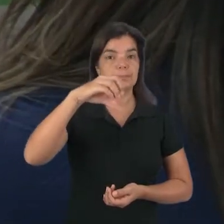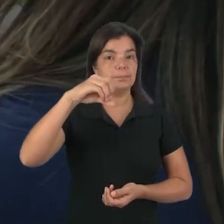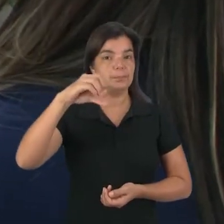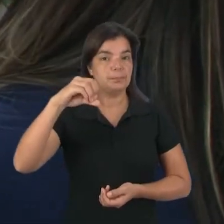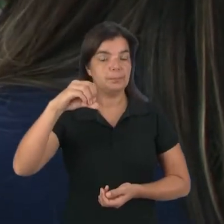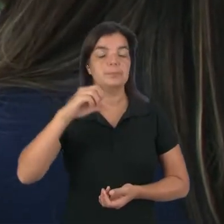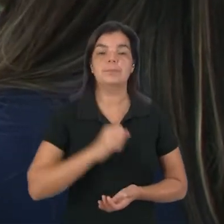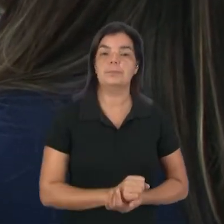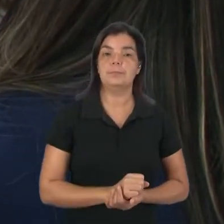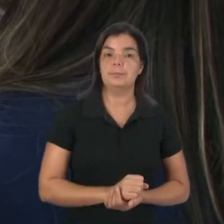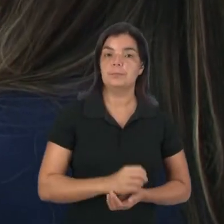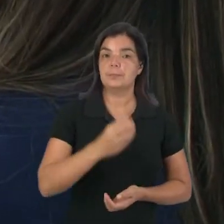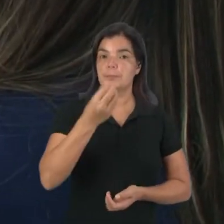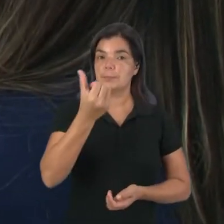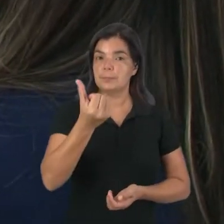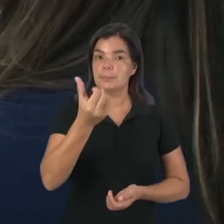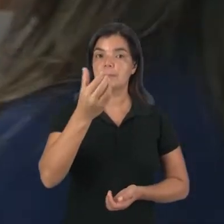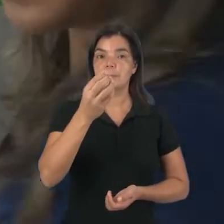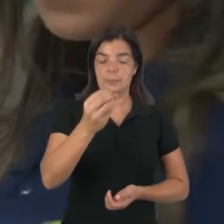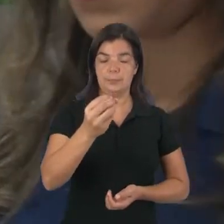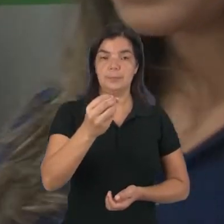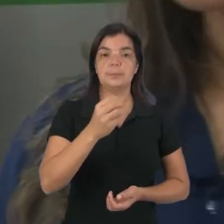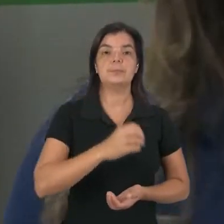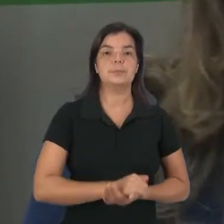Mais 60,